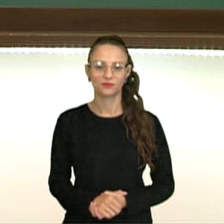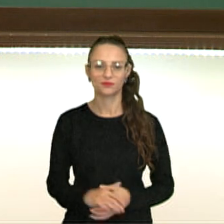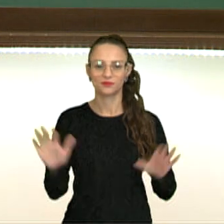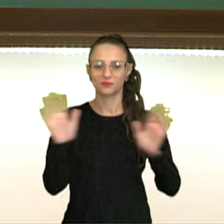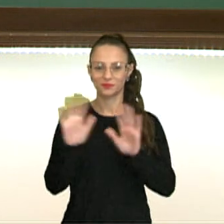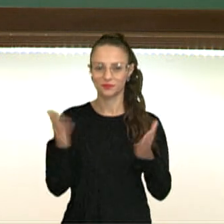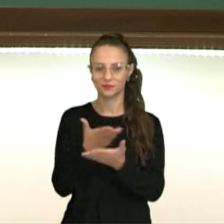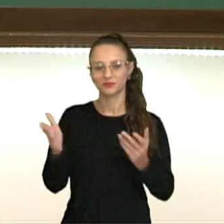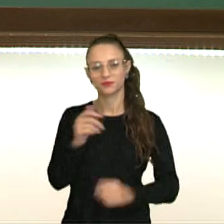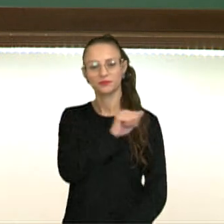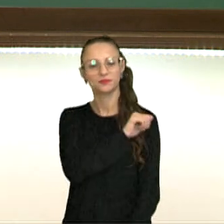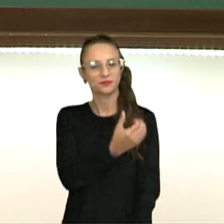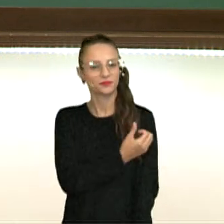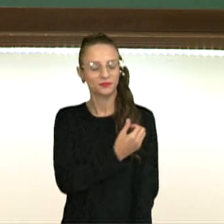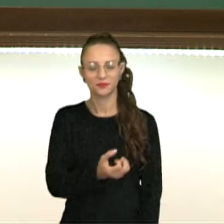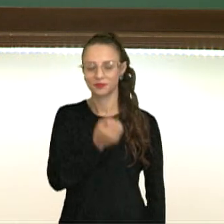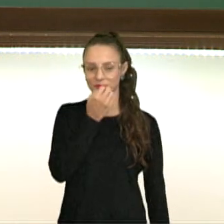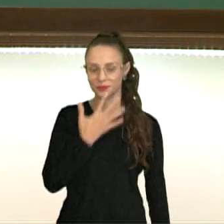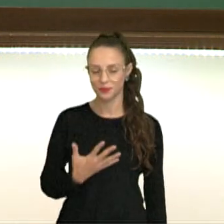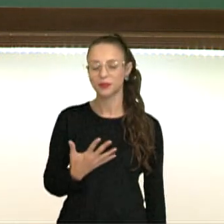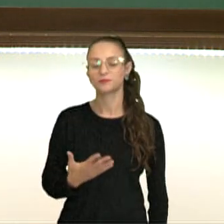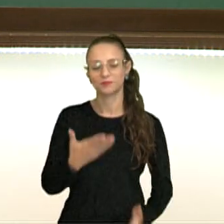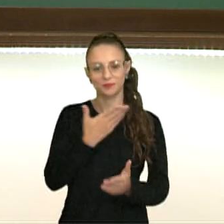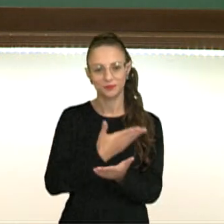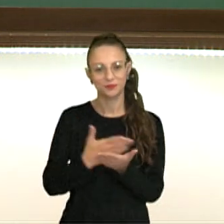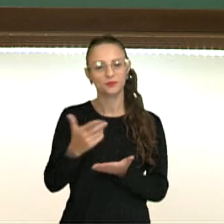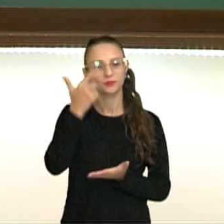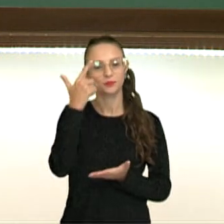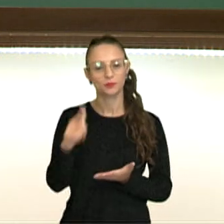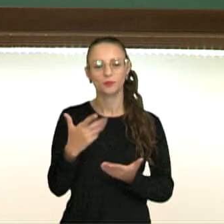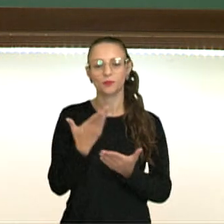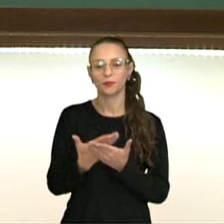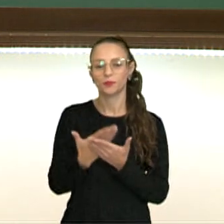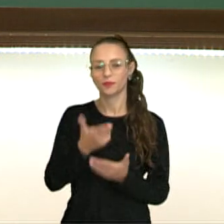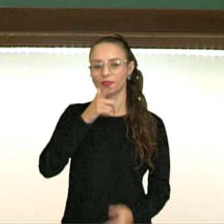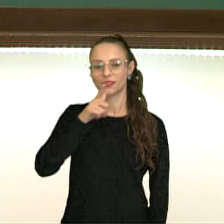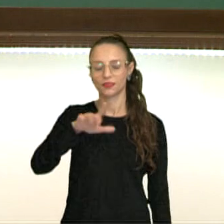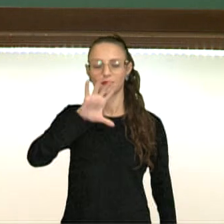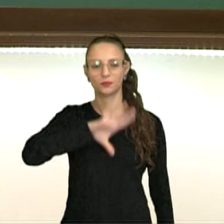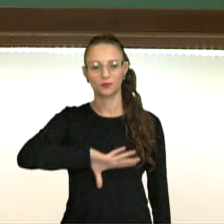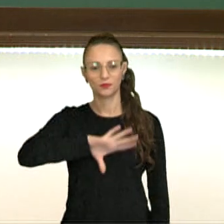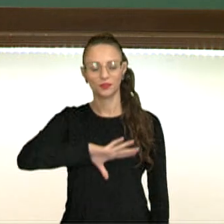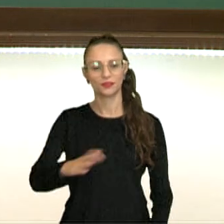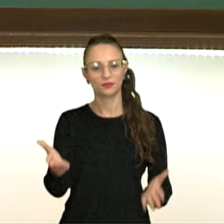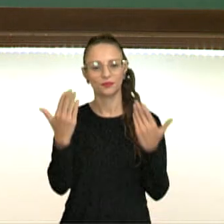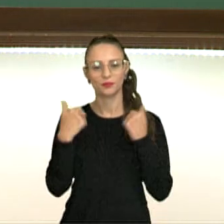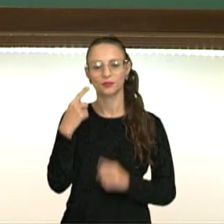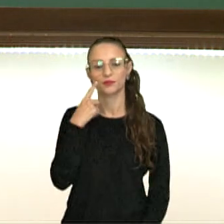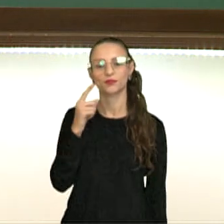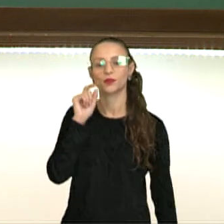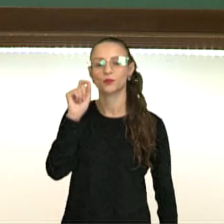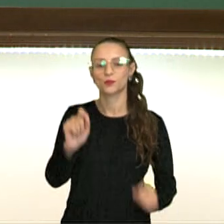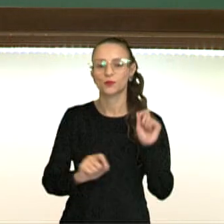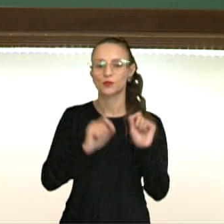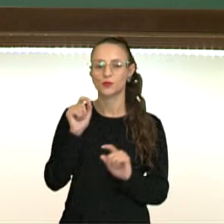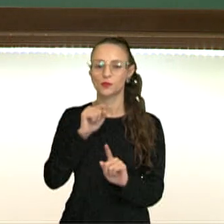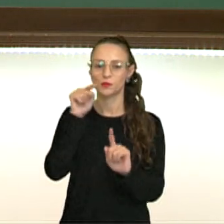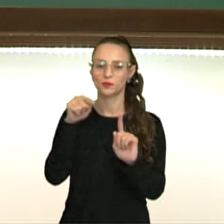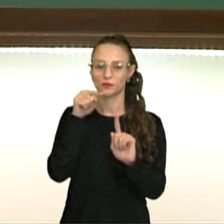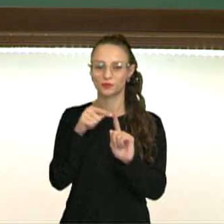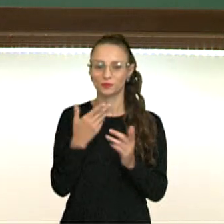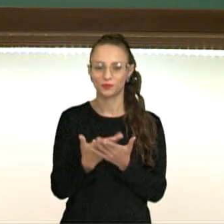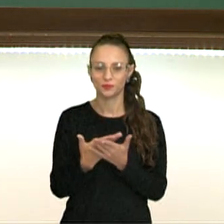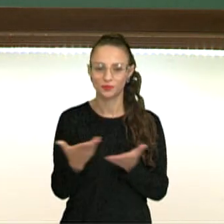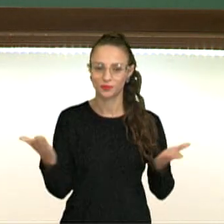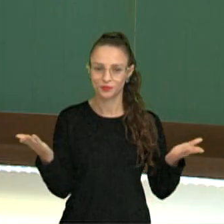Olá, alunos do sexto ano, tudo bem com vocês? Estamos iniciando mais uma aula de língua portuguesa. Vamos conferir juntos os objetivos de hoje?